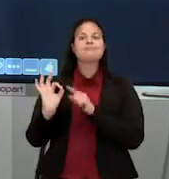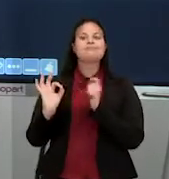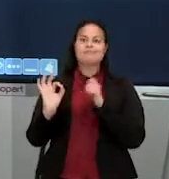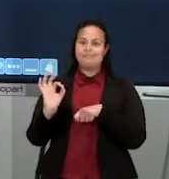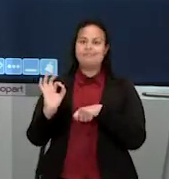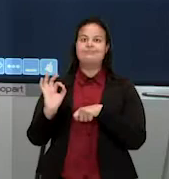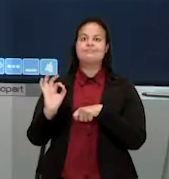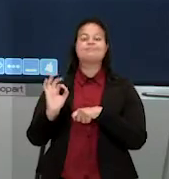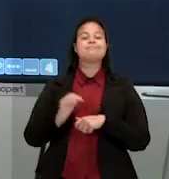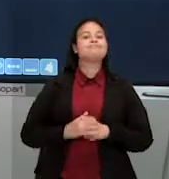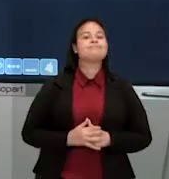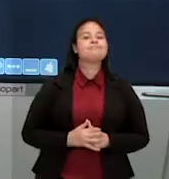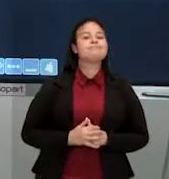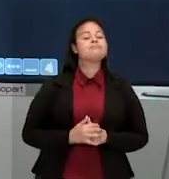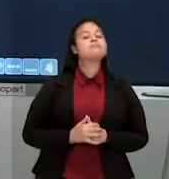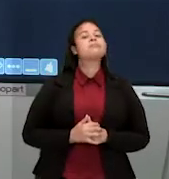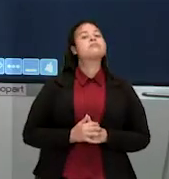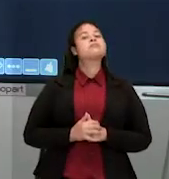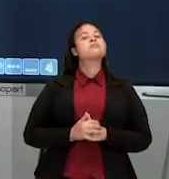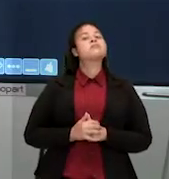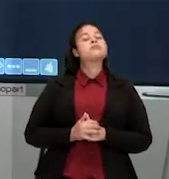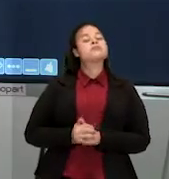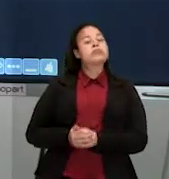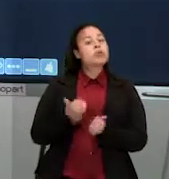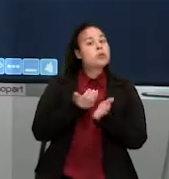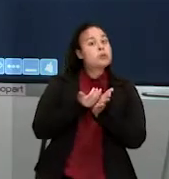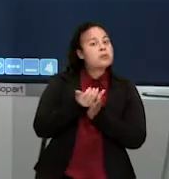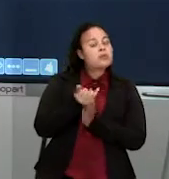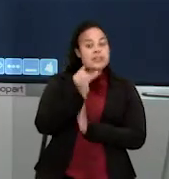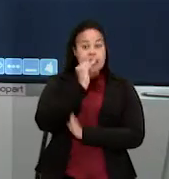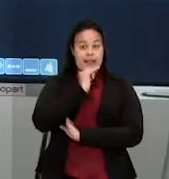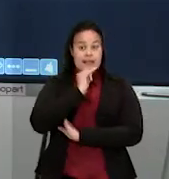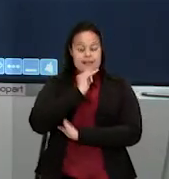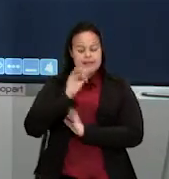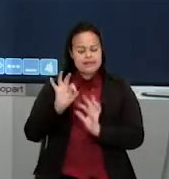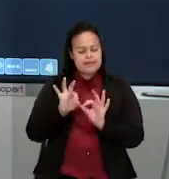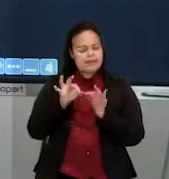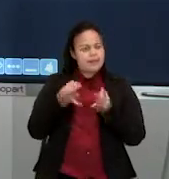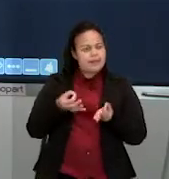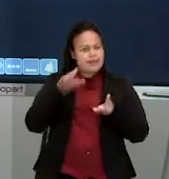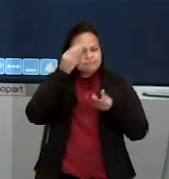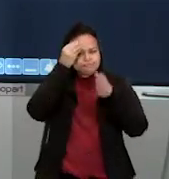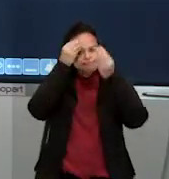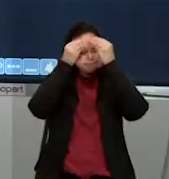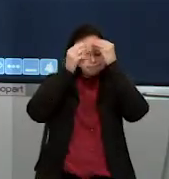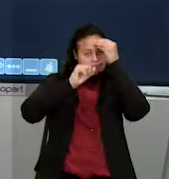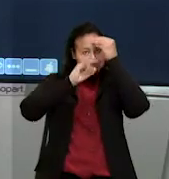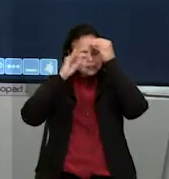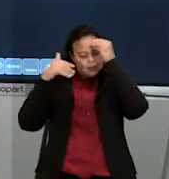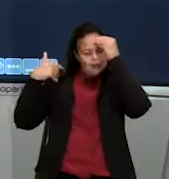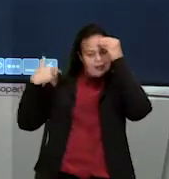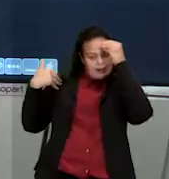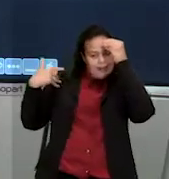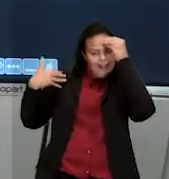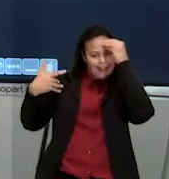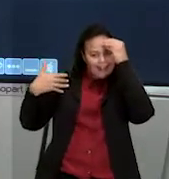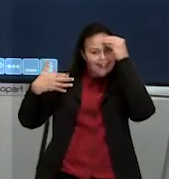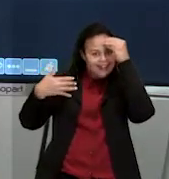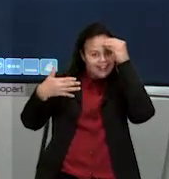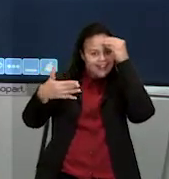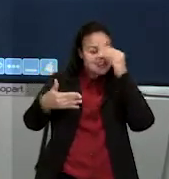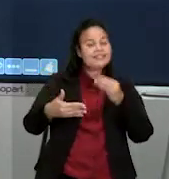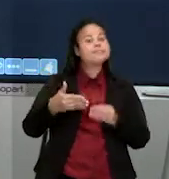E nós vamos começar com um exemplo simples, para você entender o que é, e aí, na medida que nós formos caminhando, nós vamos